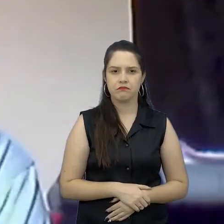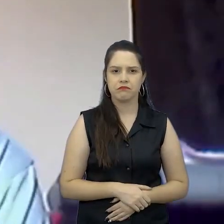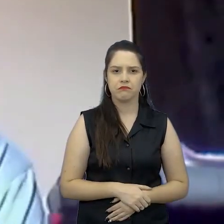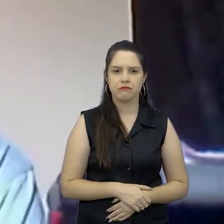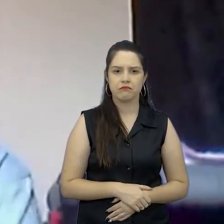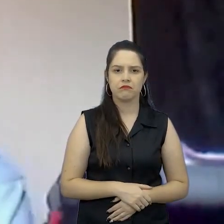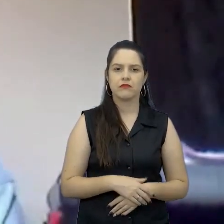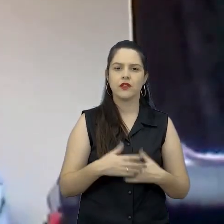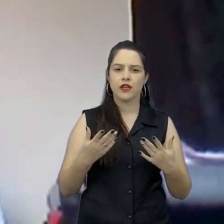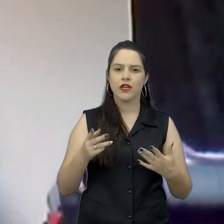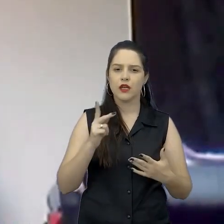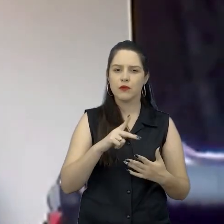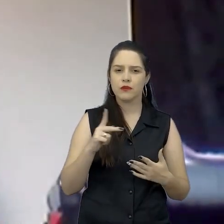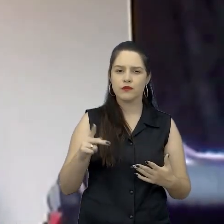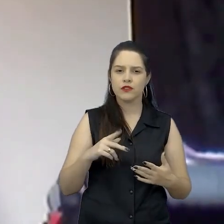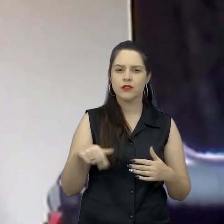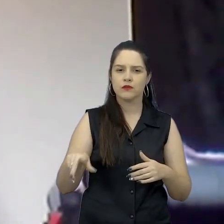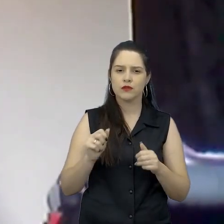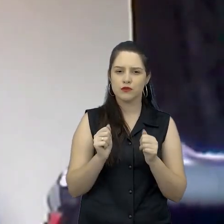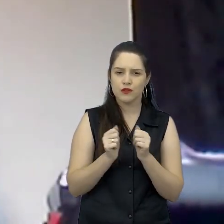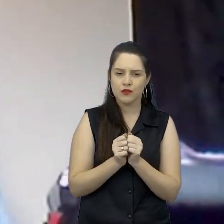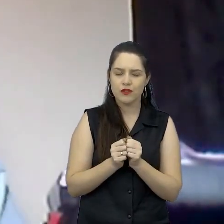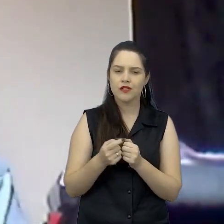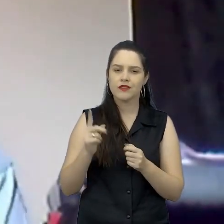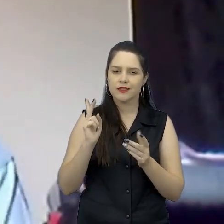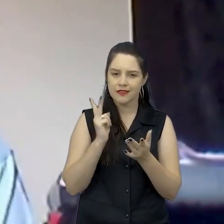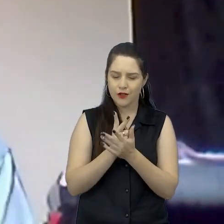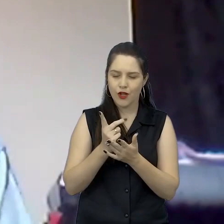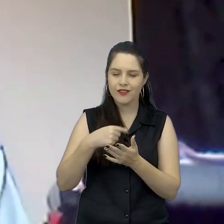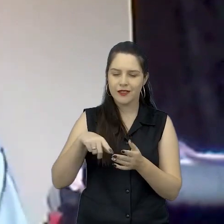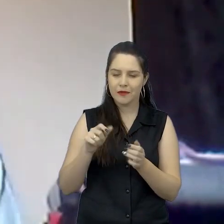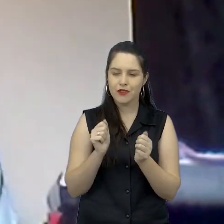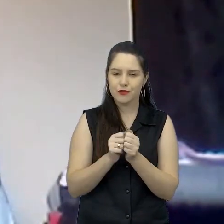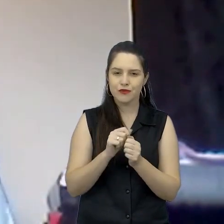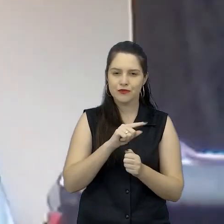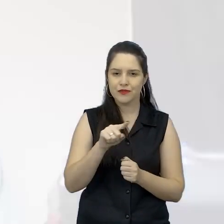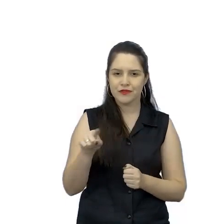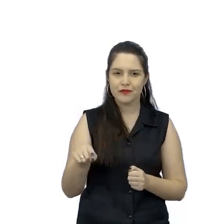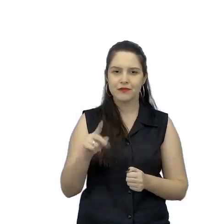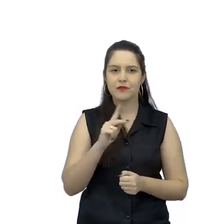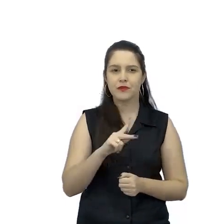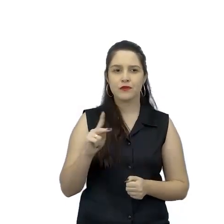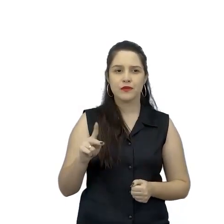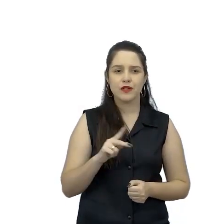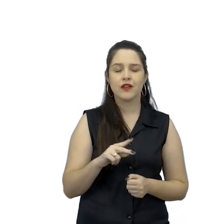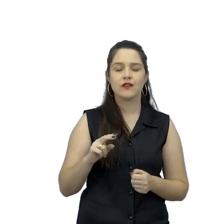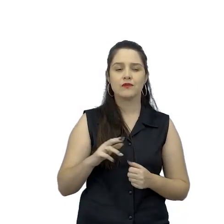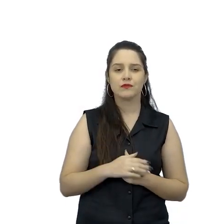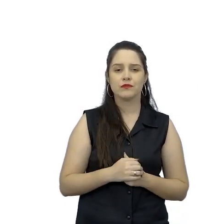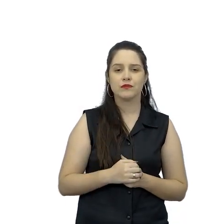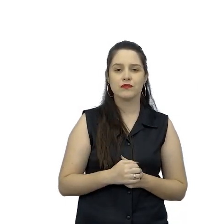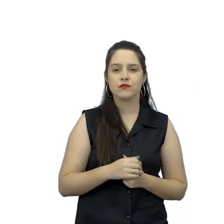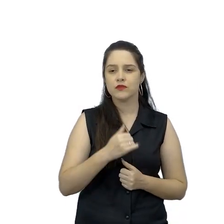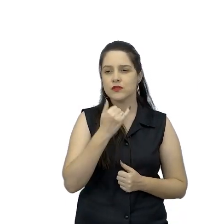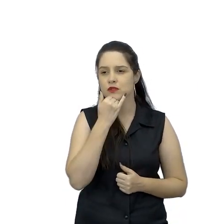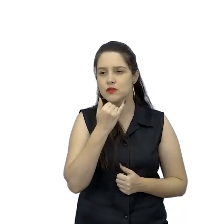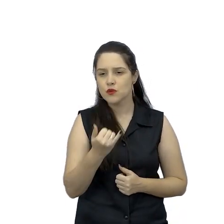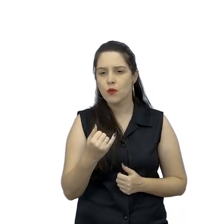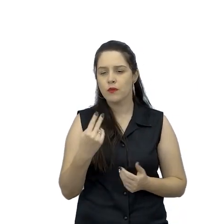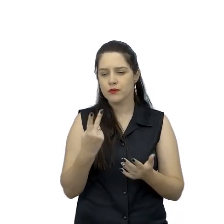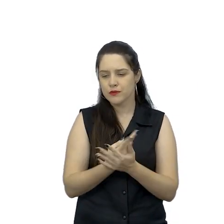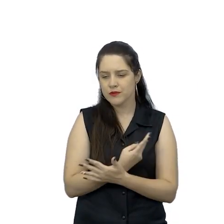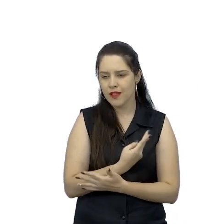Participe, professor, esteja com a gente, que nós estamos com vocês também. Professor, desculpa os